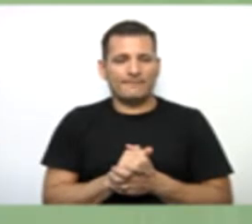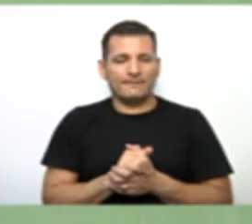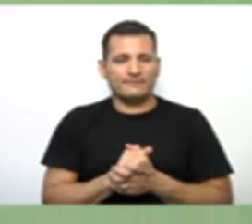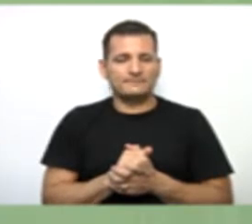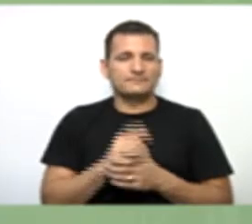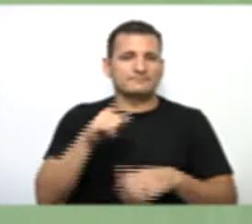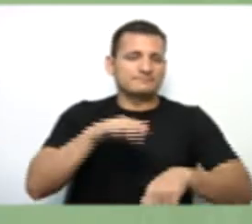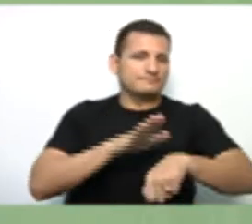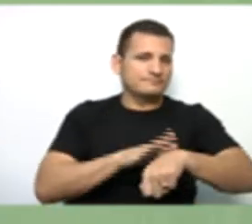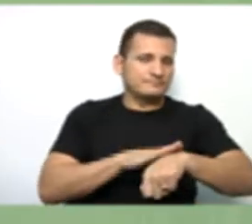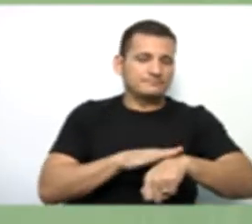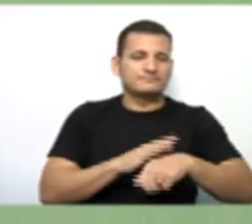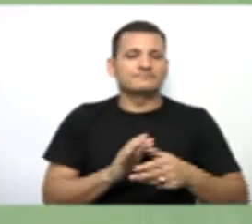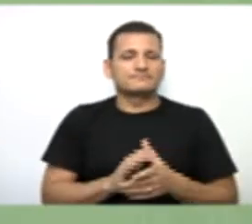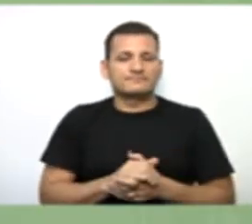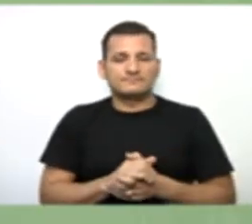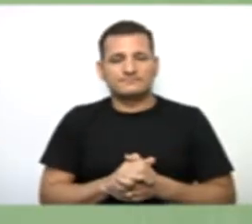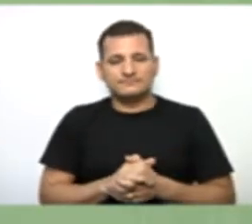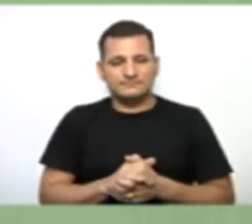ao tempo.